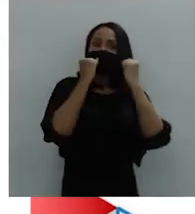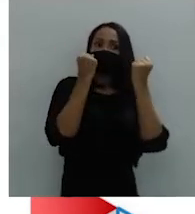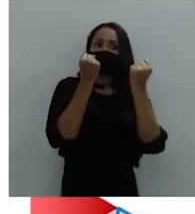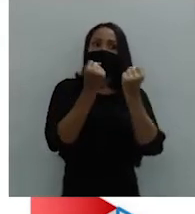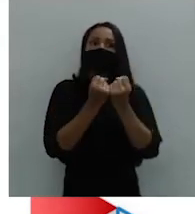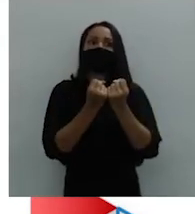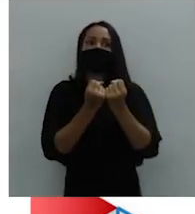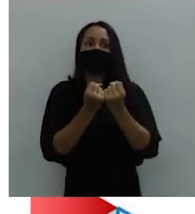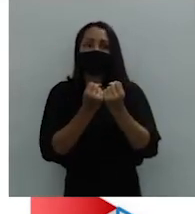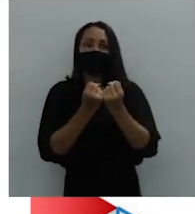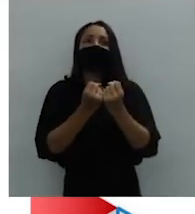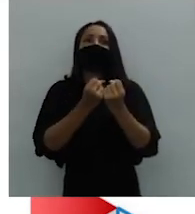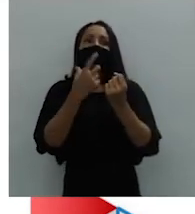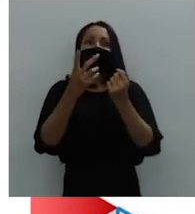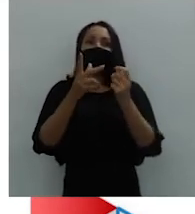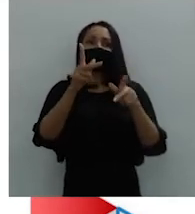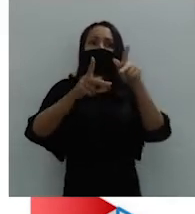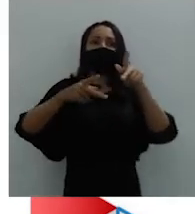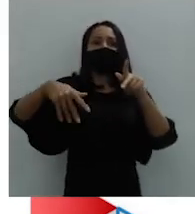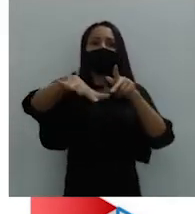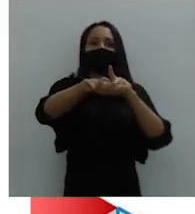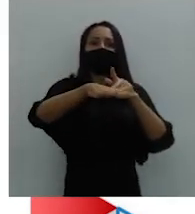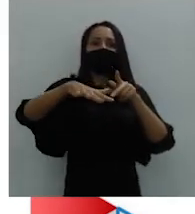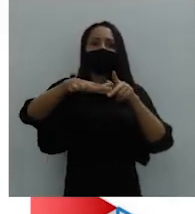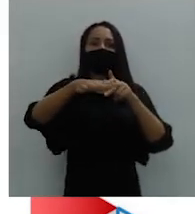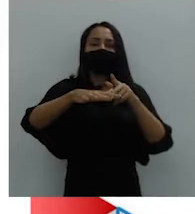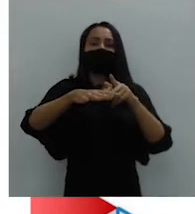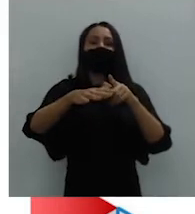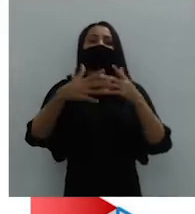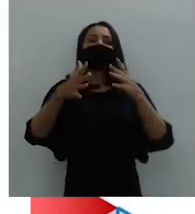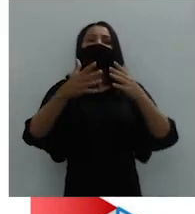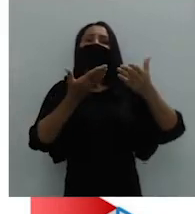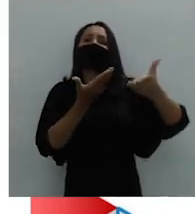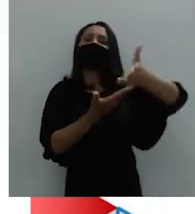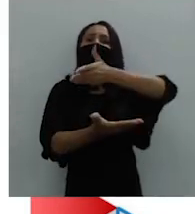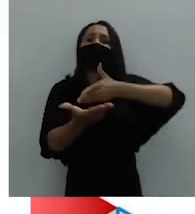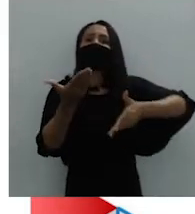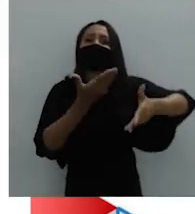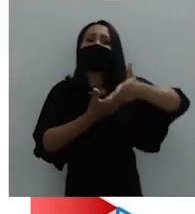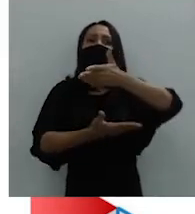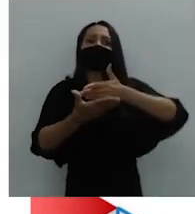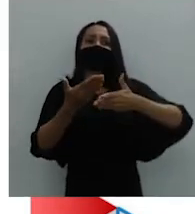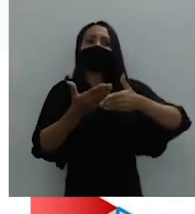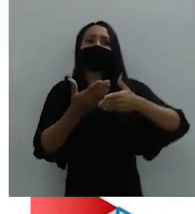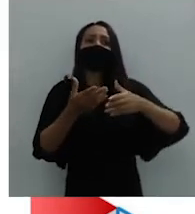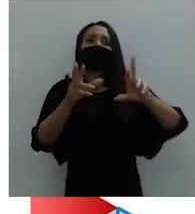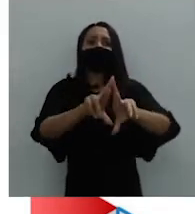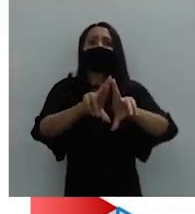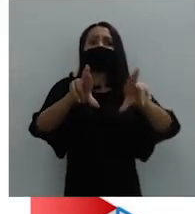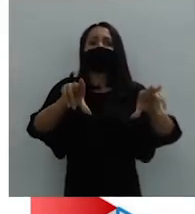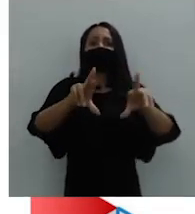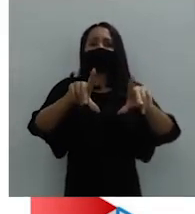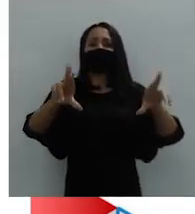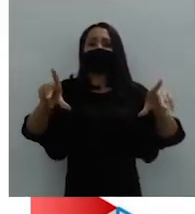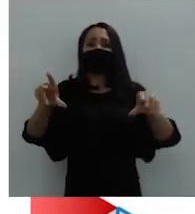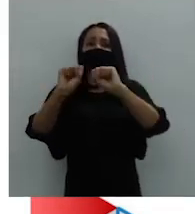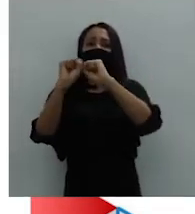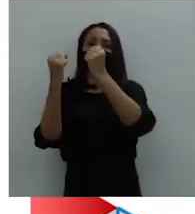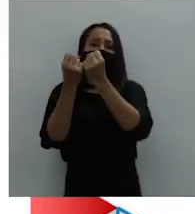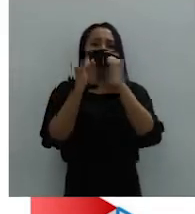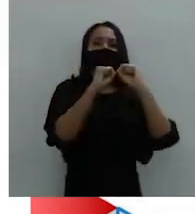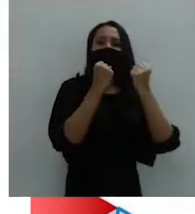sociedades, povos originários e as relações que estabelecem entre as diferentes agentes